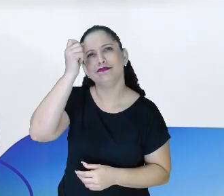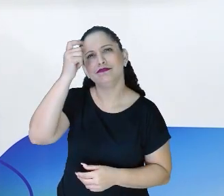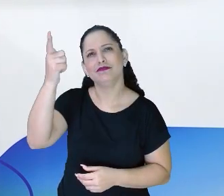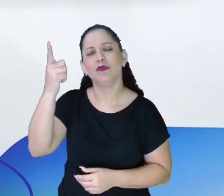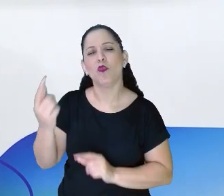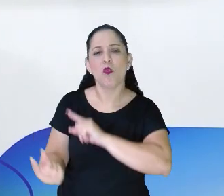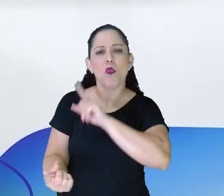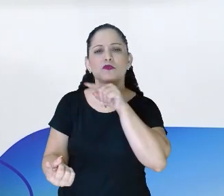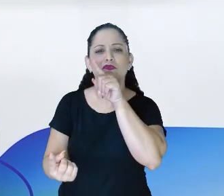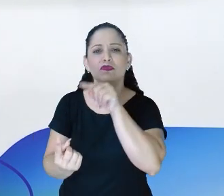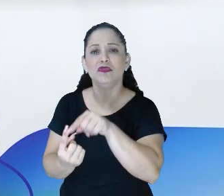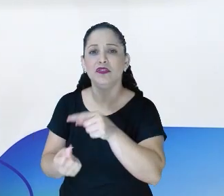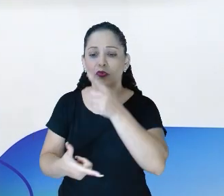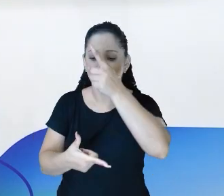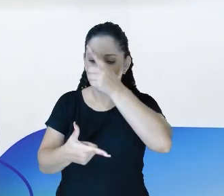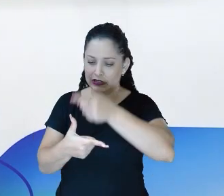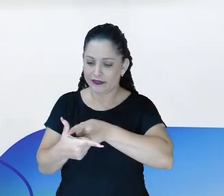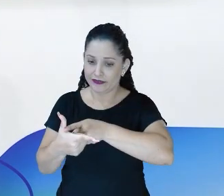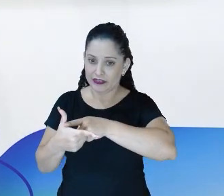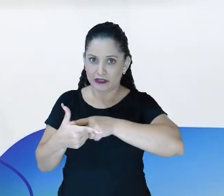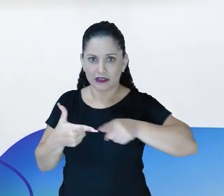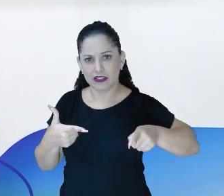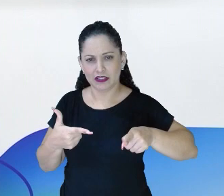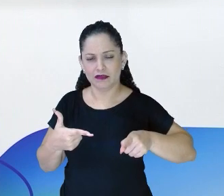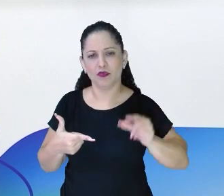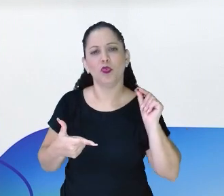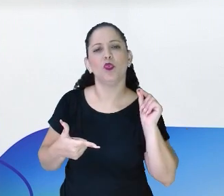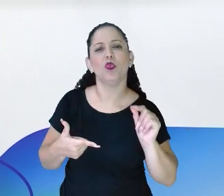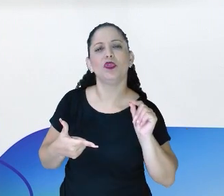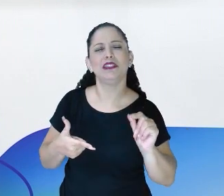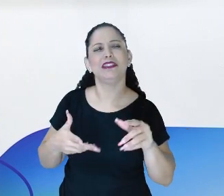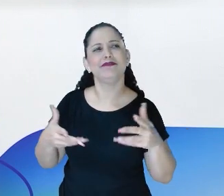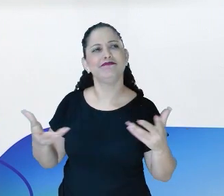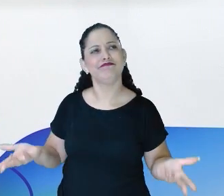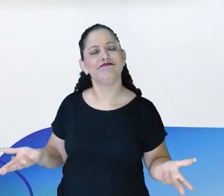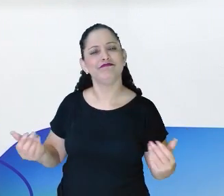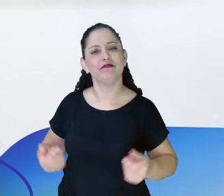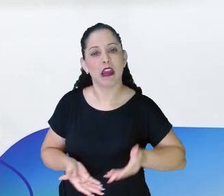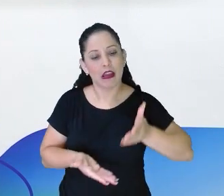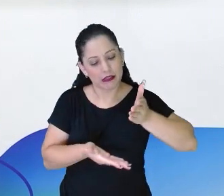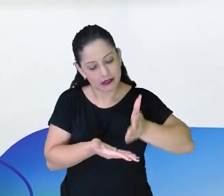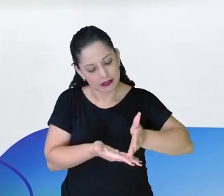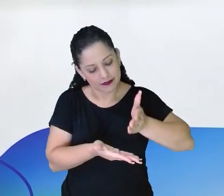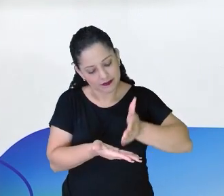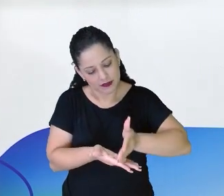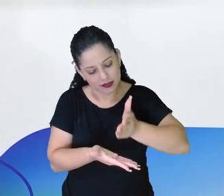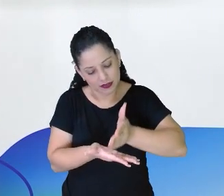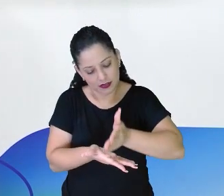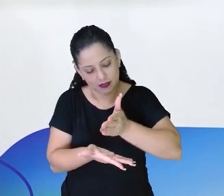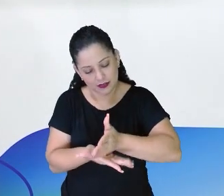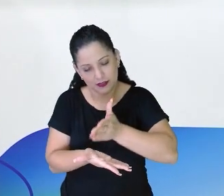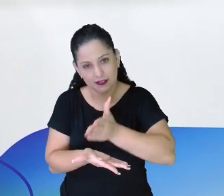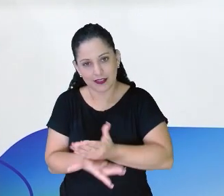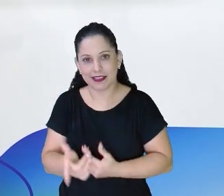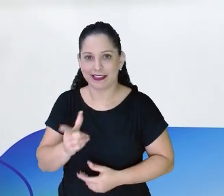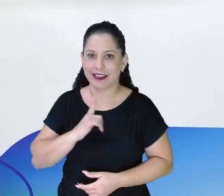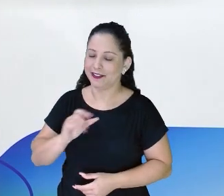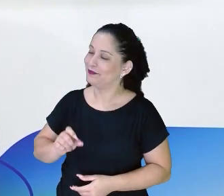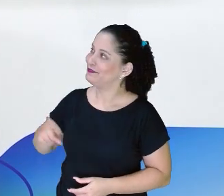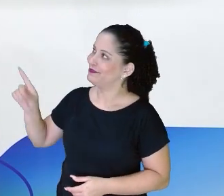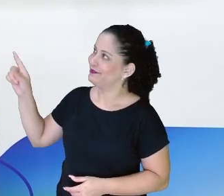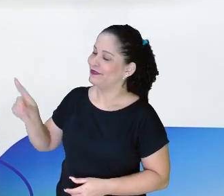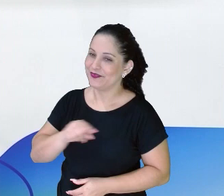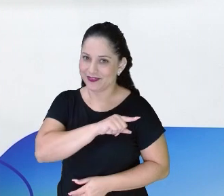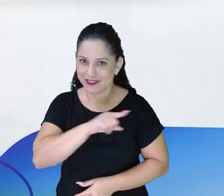Quando a gente fala de divisão, a gente pensa em quê? A gente pode falar em repartir. Eu tenho aqui, claro que vocês sabem que